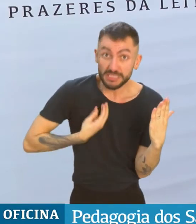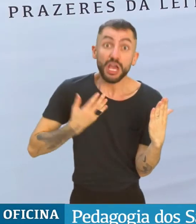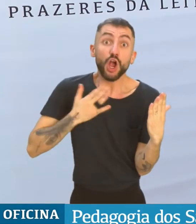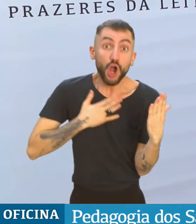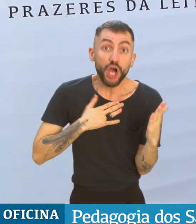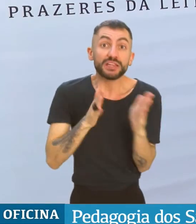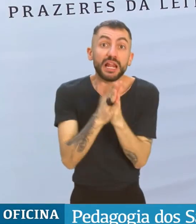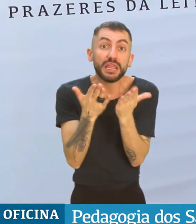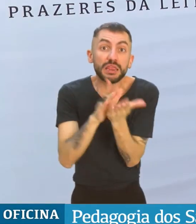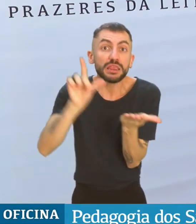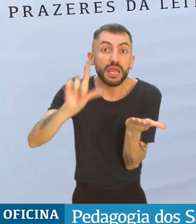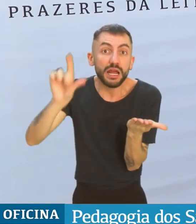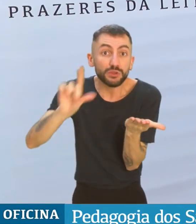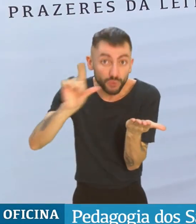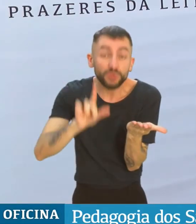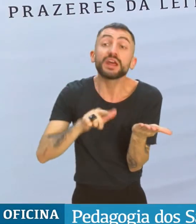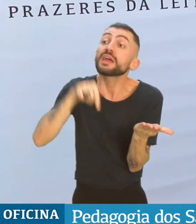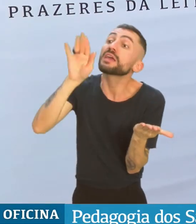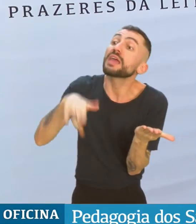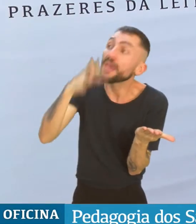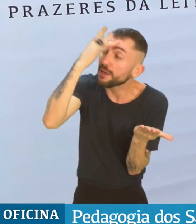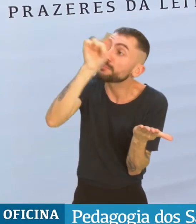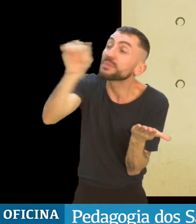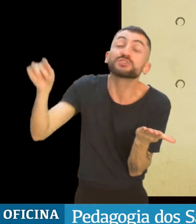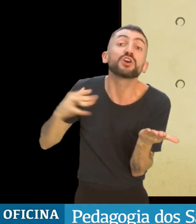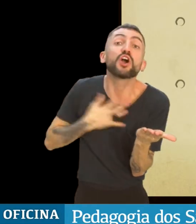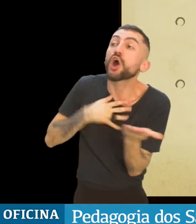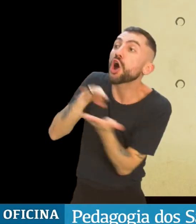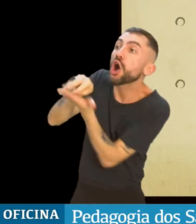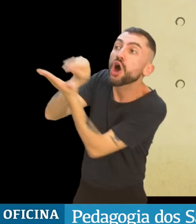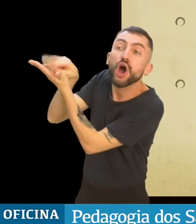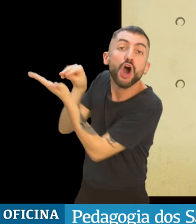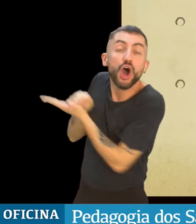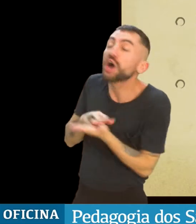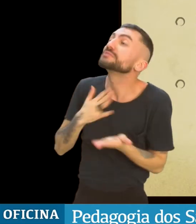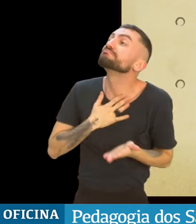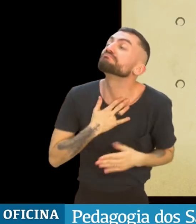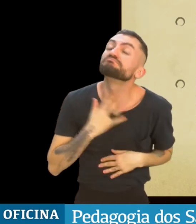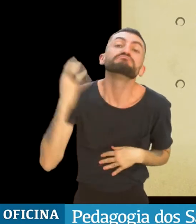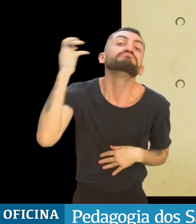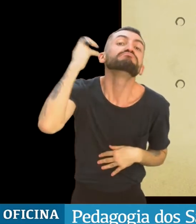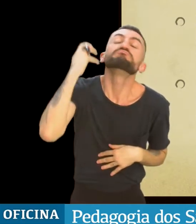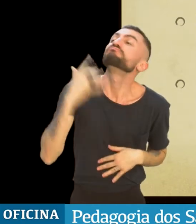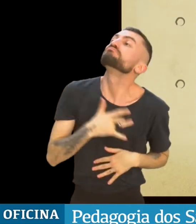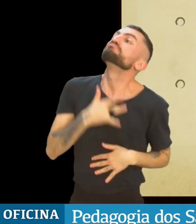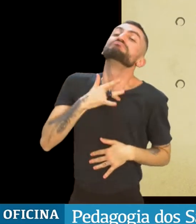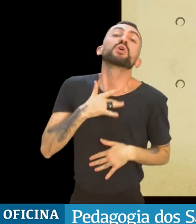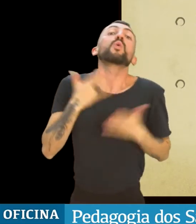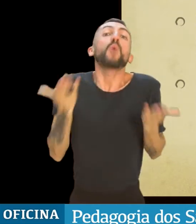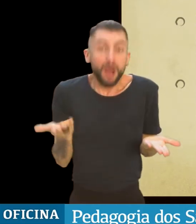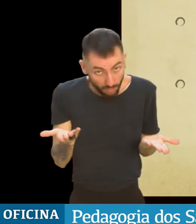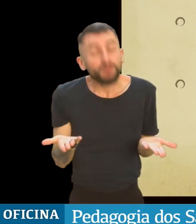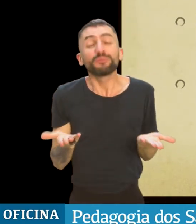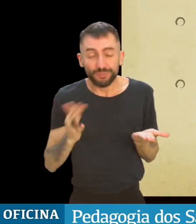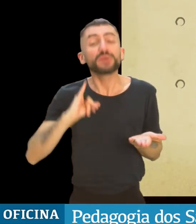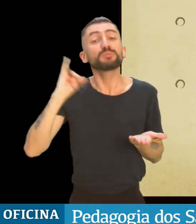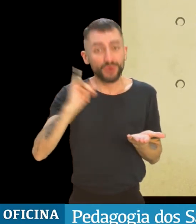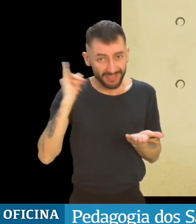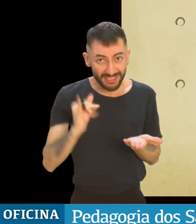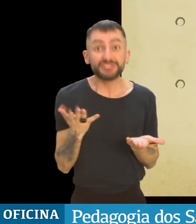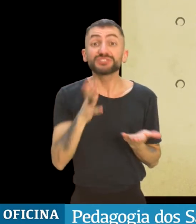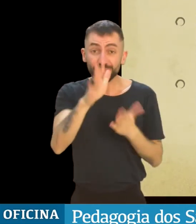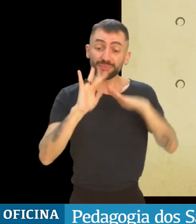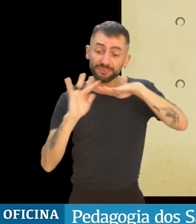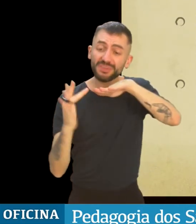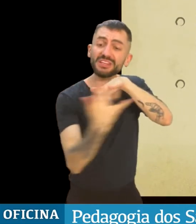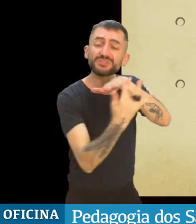quais são as suas referências. Tem muito material hoje em dia através das redes sociais. O contato